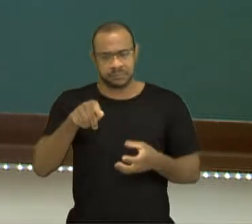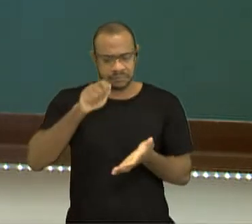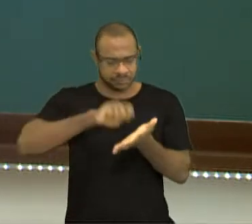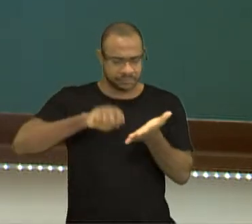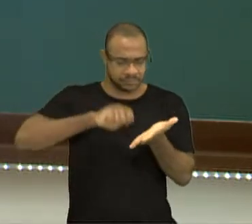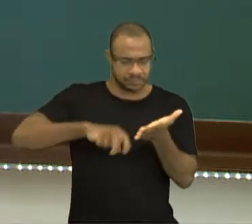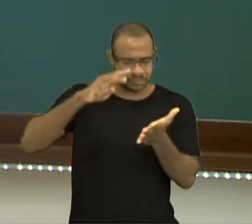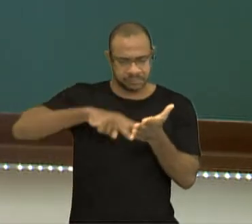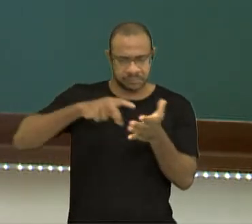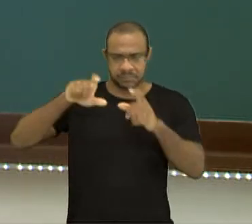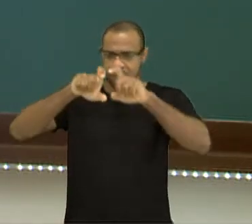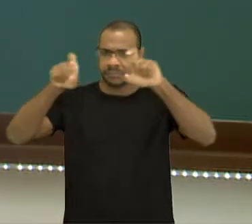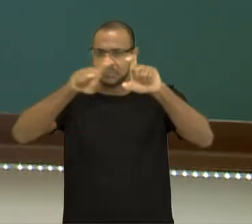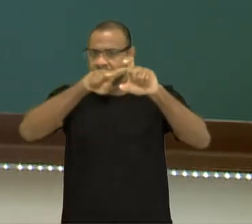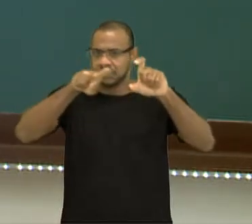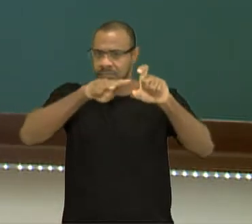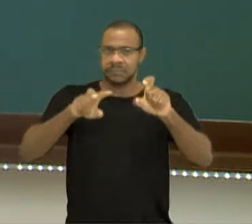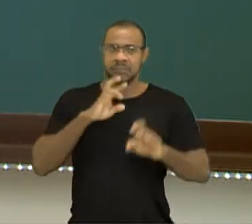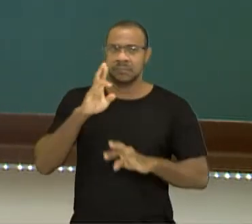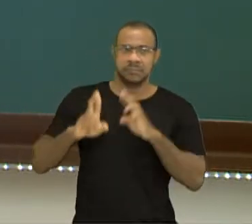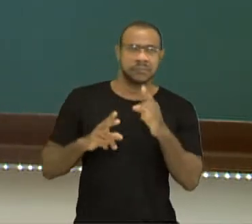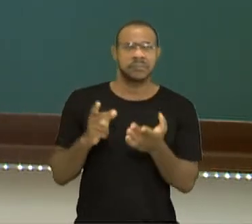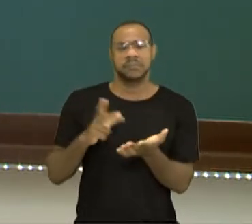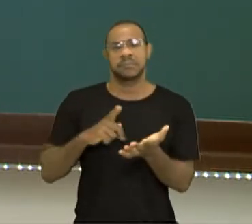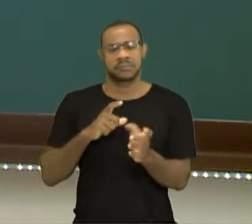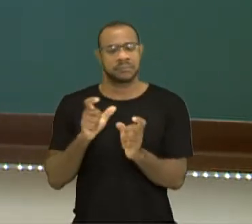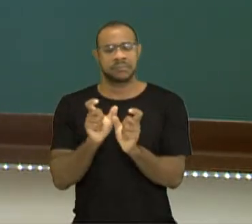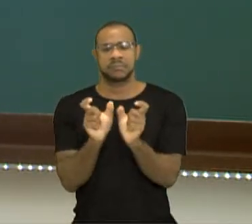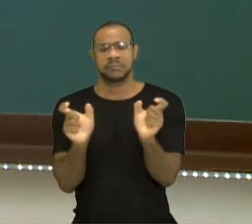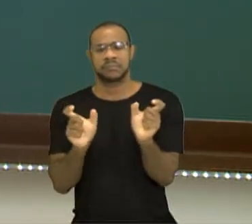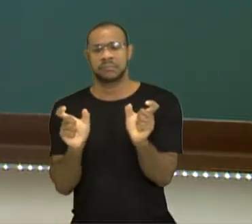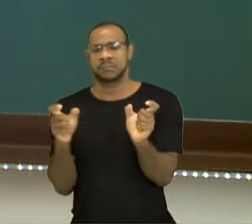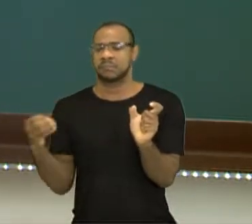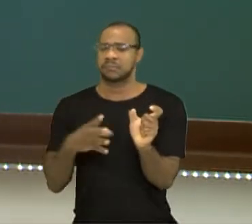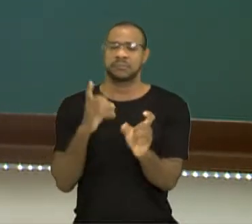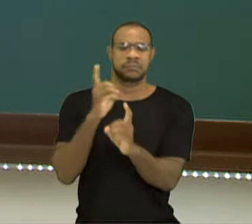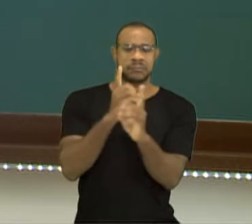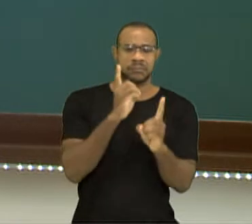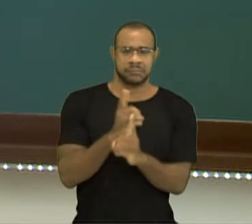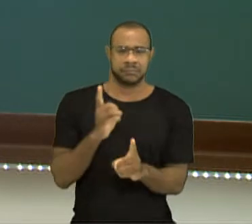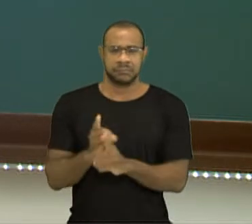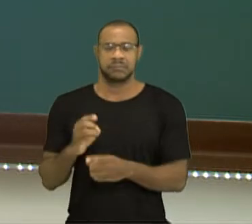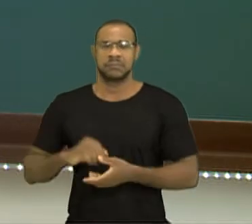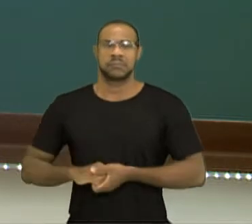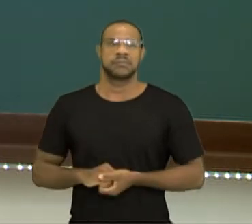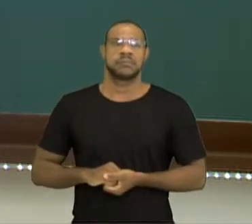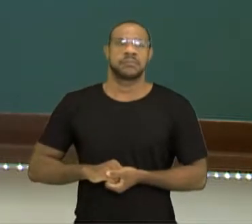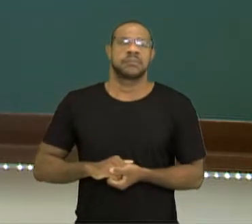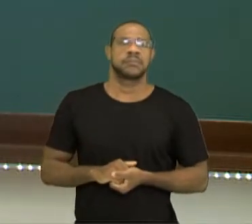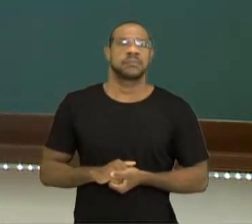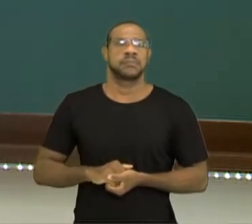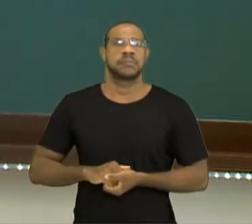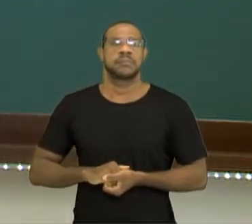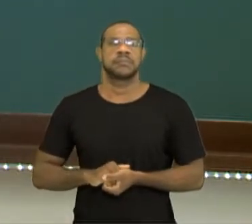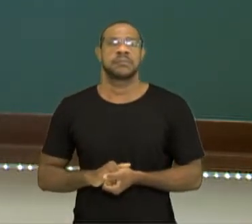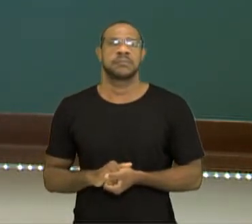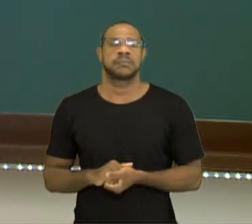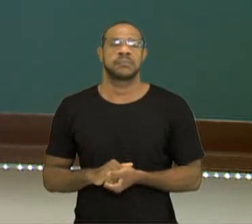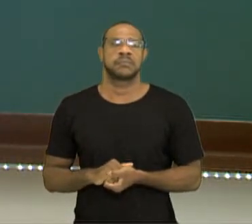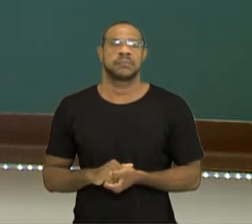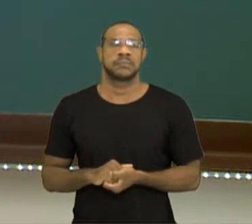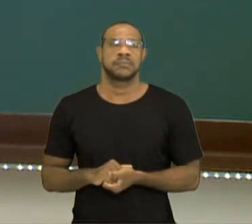o texto e tudo mais e foi respondendo, várias palavras novas você foi descobrindo aí. Certo? Então, vamos seguir,